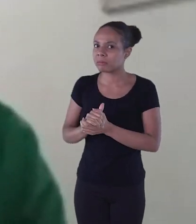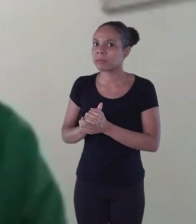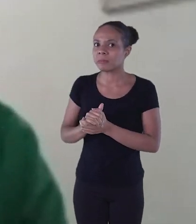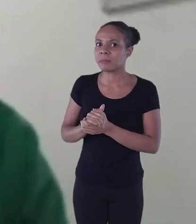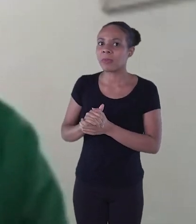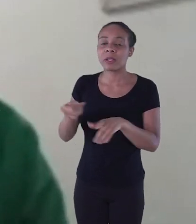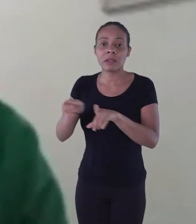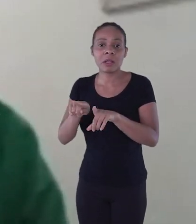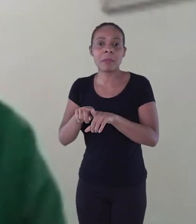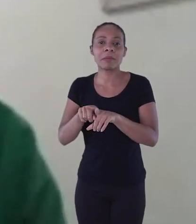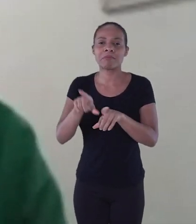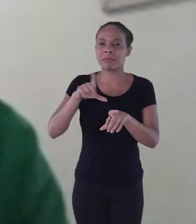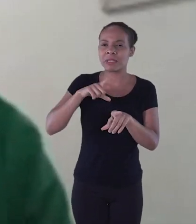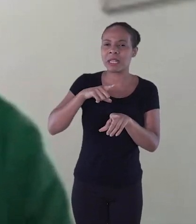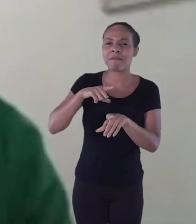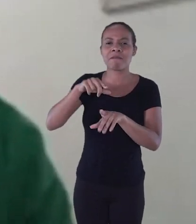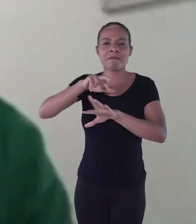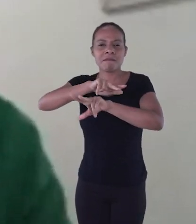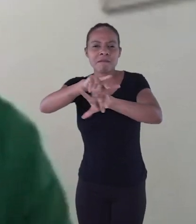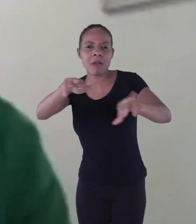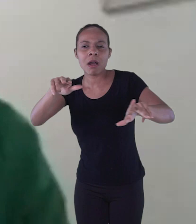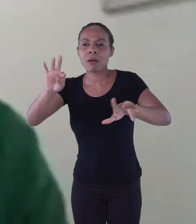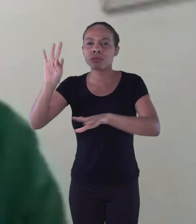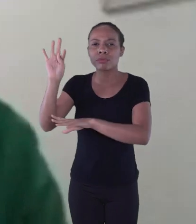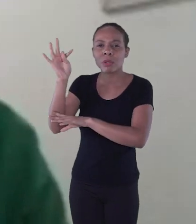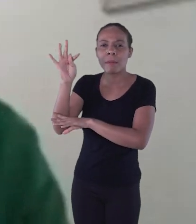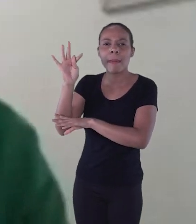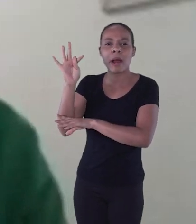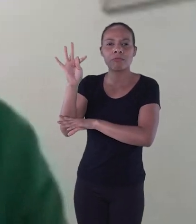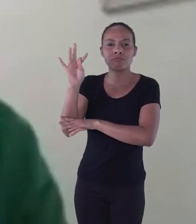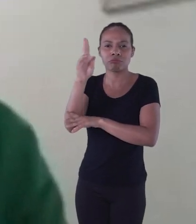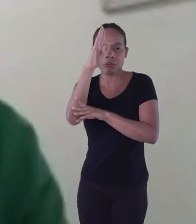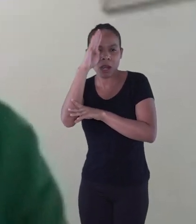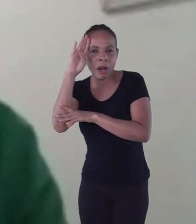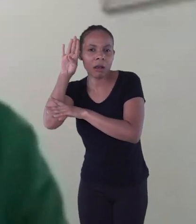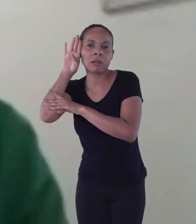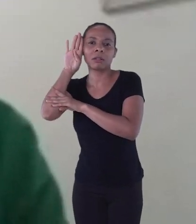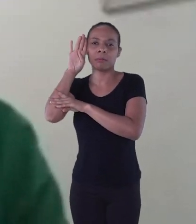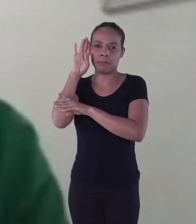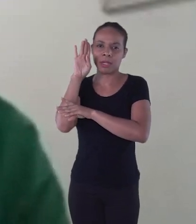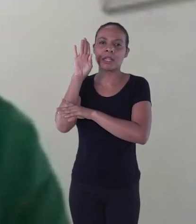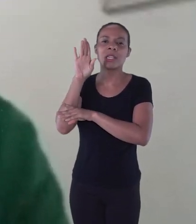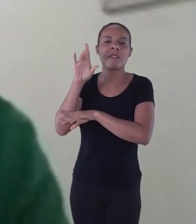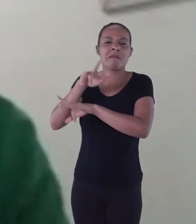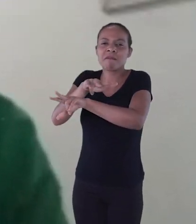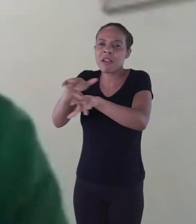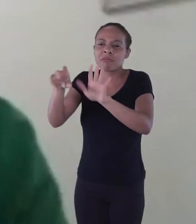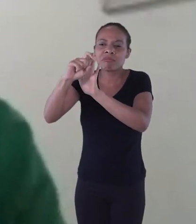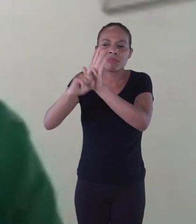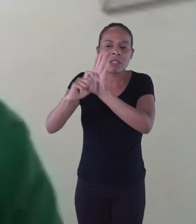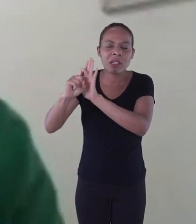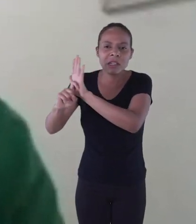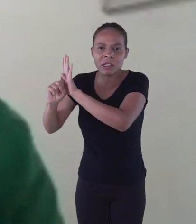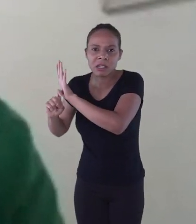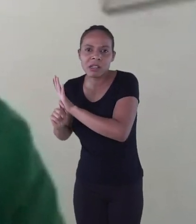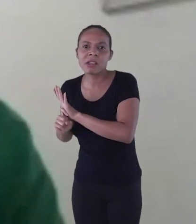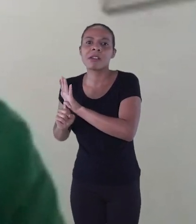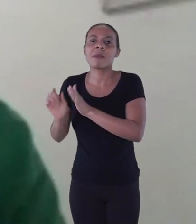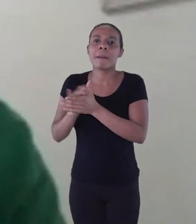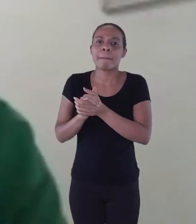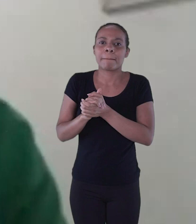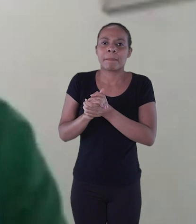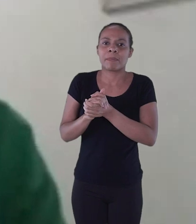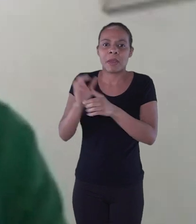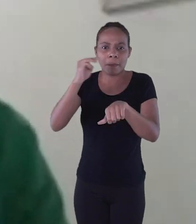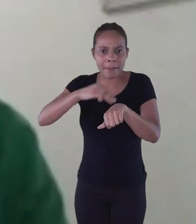de mestrado e doutorado completamente atualizadas. Então, lemos teses de mestrado e doutorado de 2018. Né,